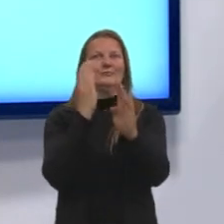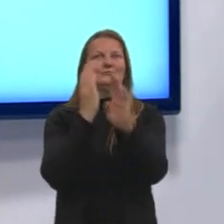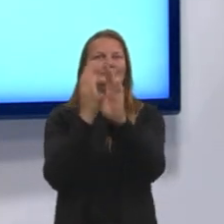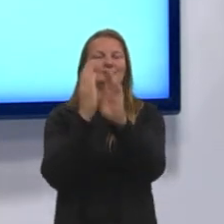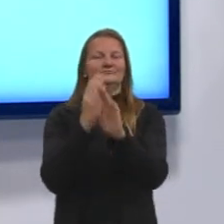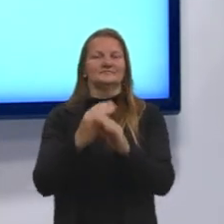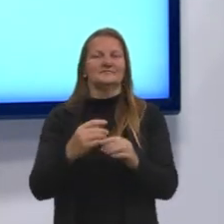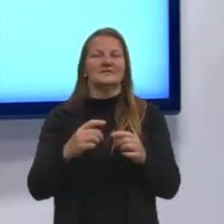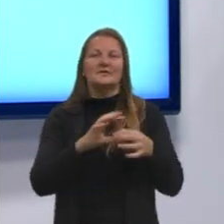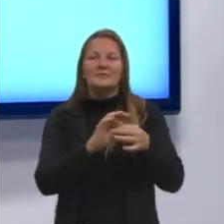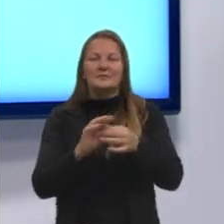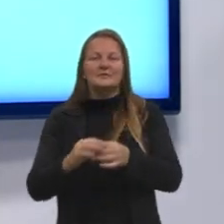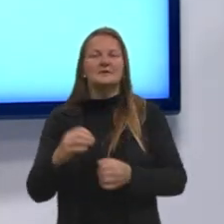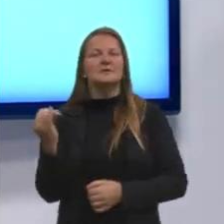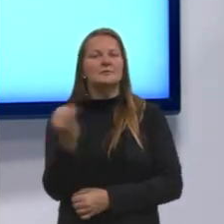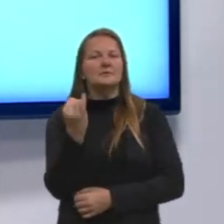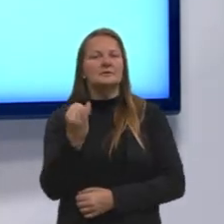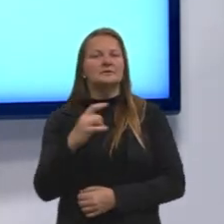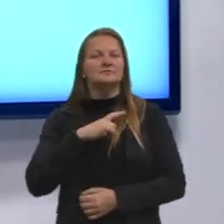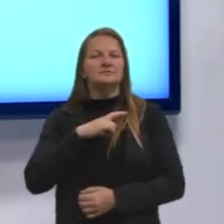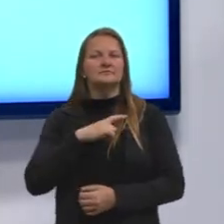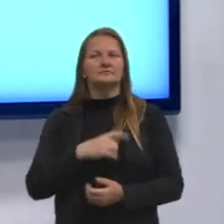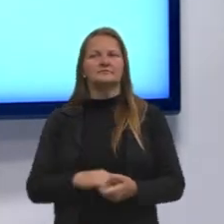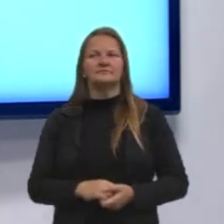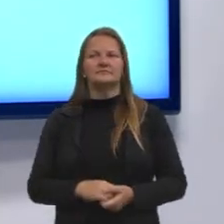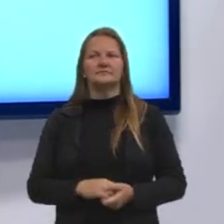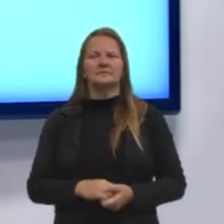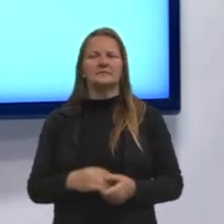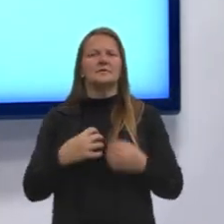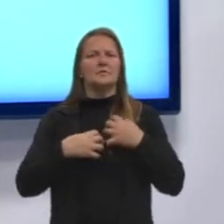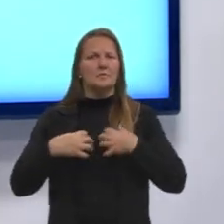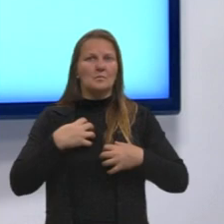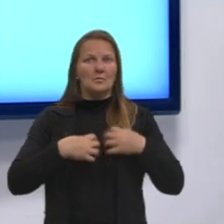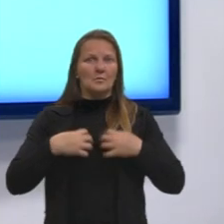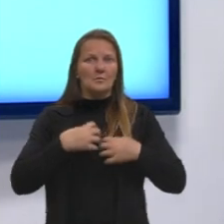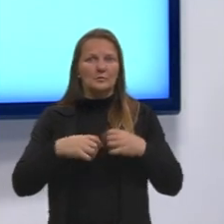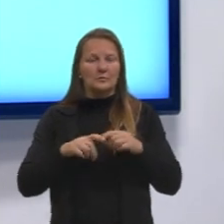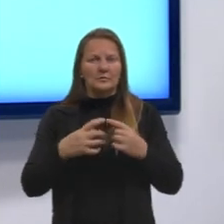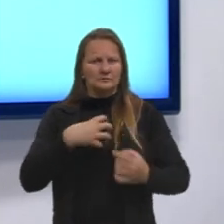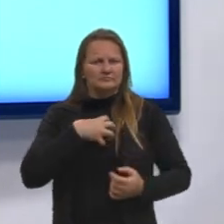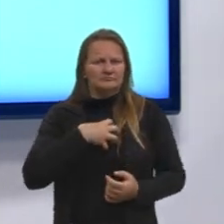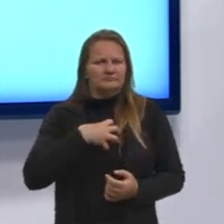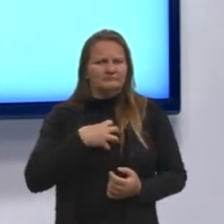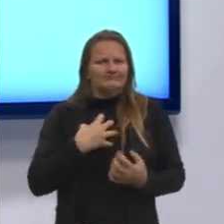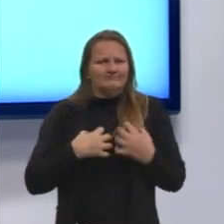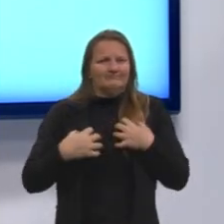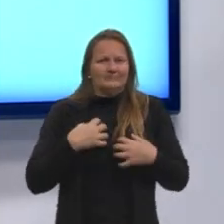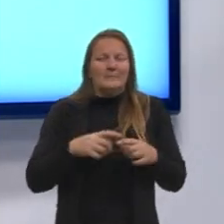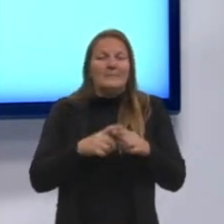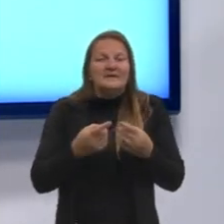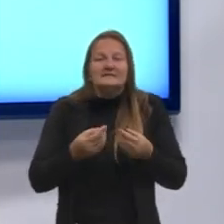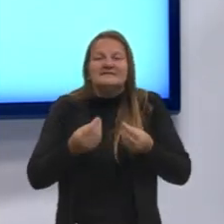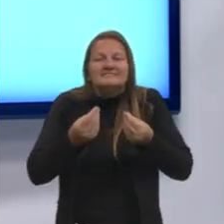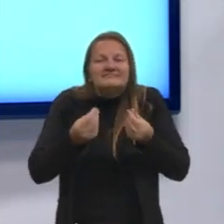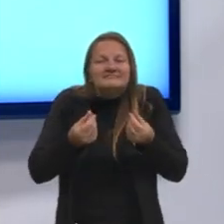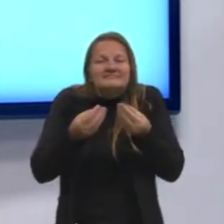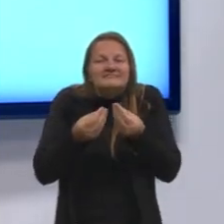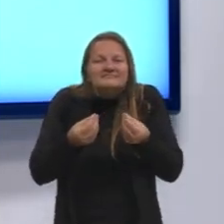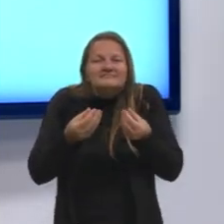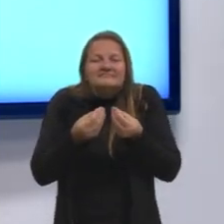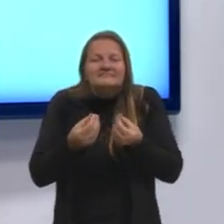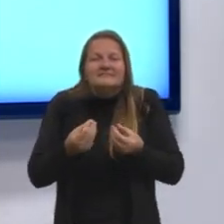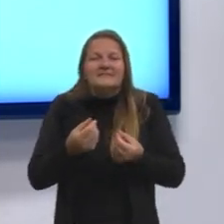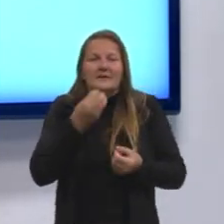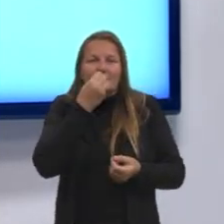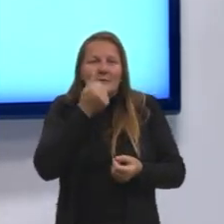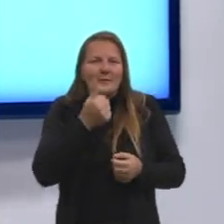essas e é importante a gente vai ter aquele momento de ansiedade que a gente vai se sentir um pouco ansioso mas é aquilo tem aquela ansiedade boa